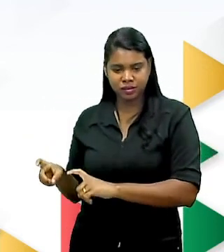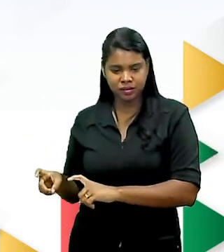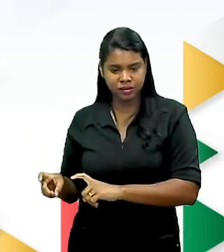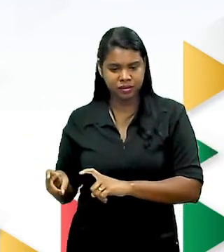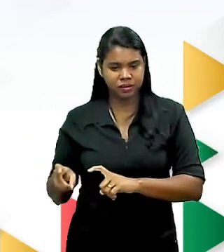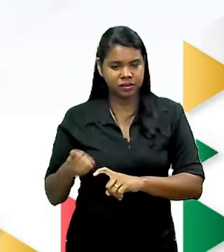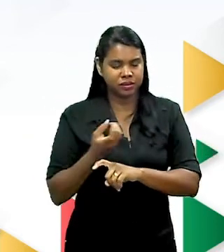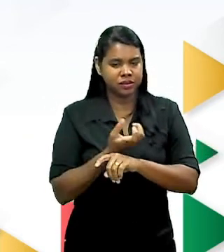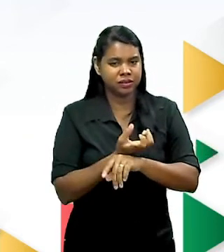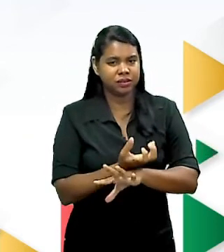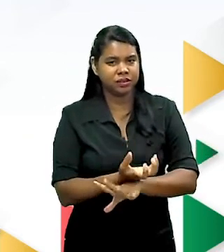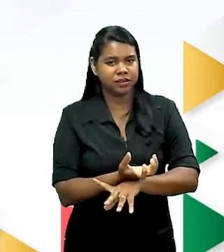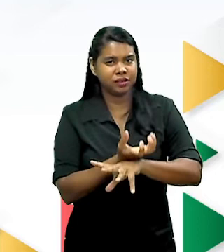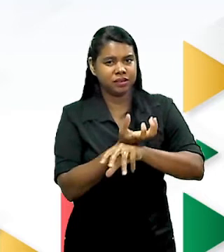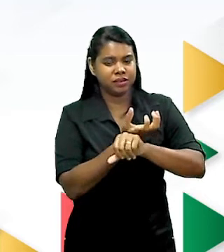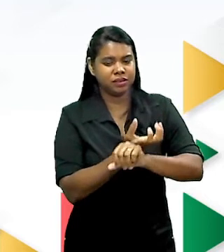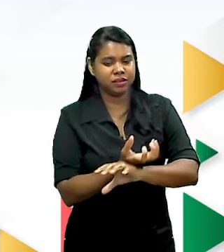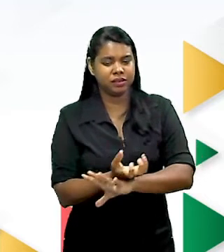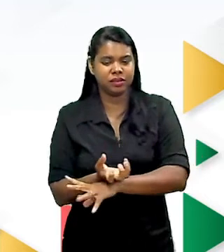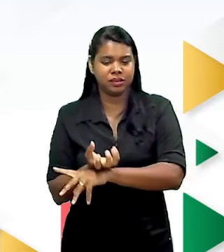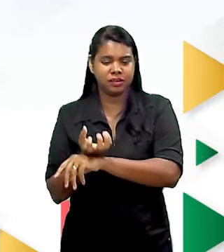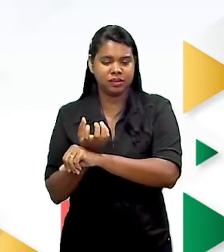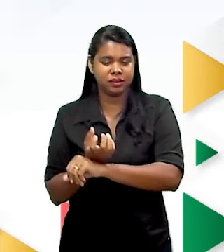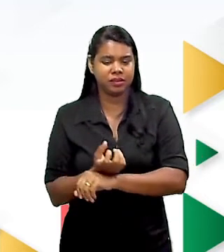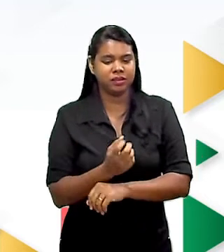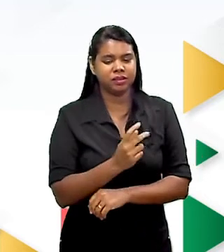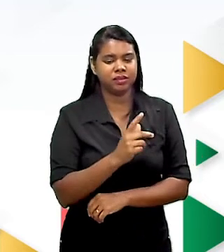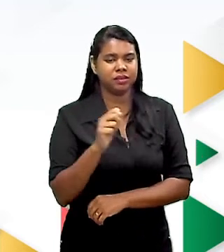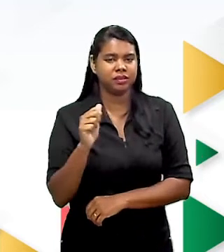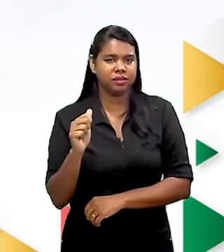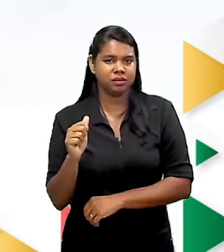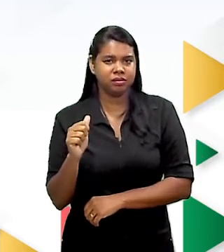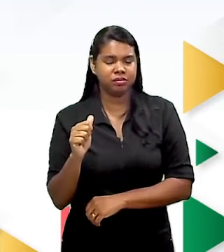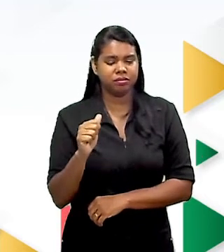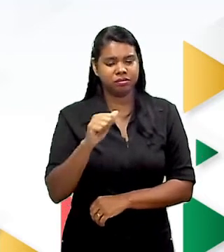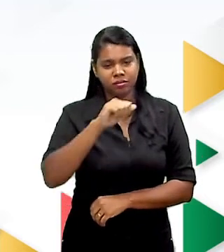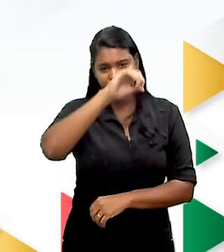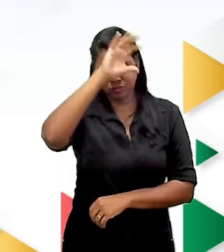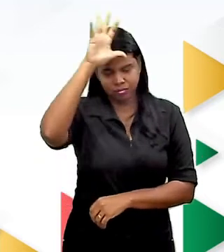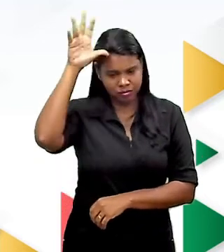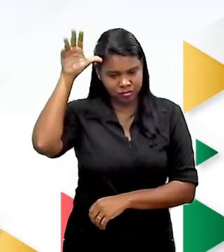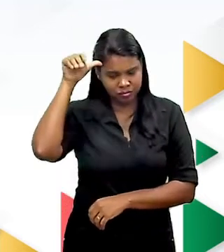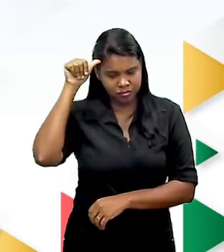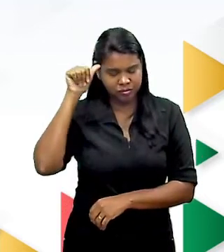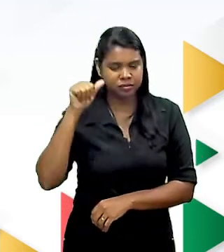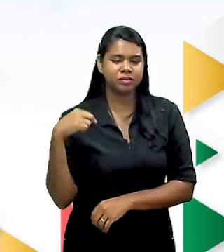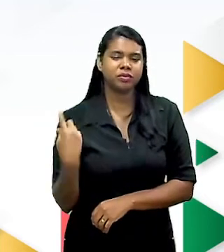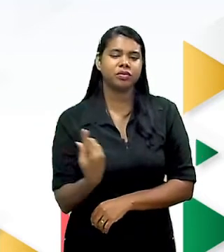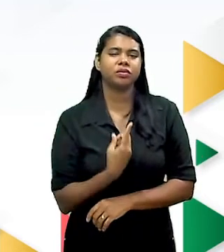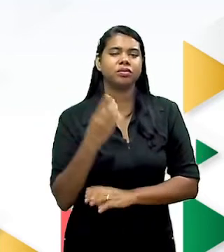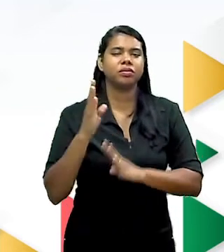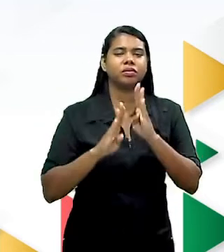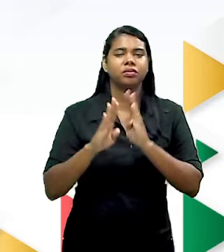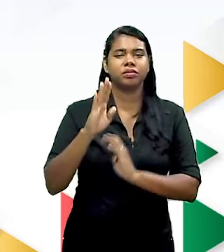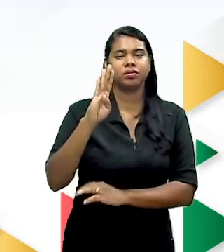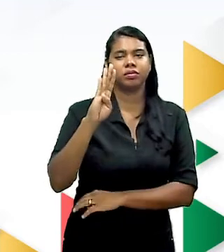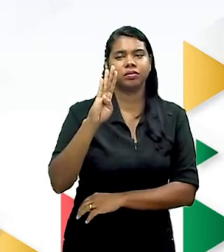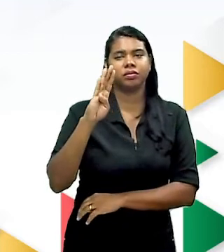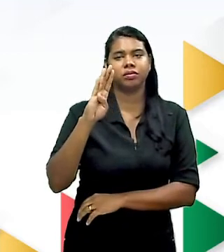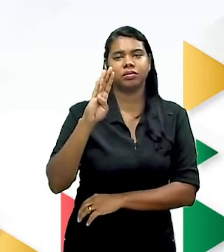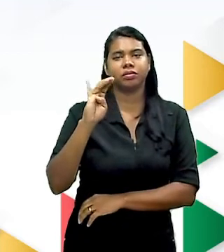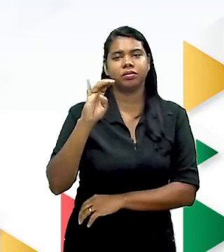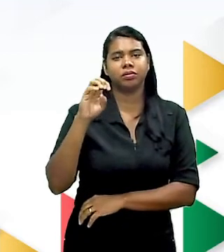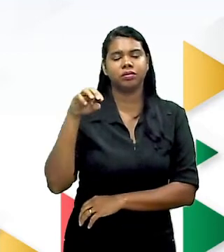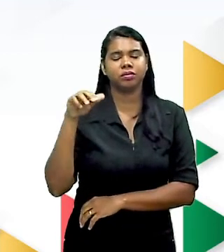Caatinga, o bioma Pampa e o bioma Pantanal. Nossos biomas são importantes, não somente